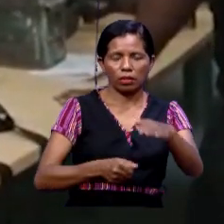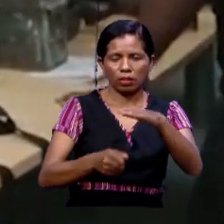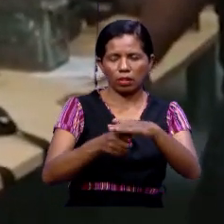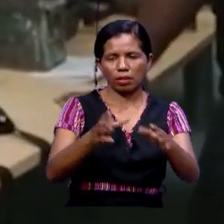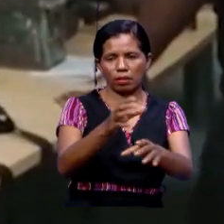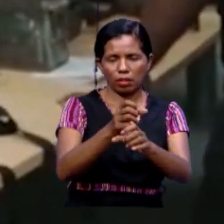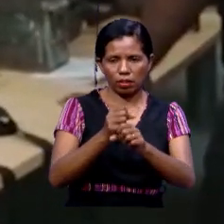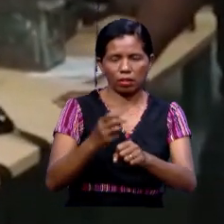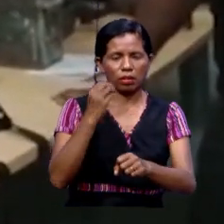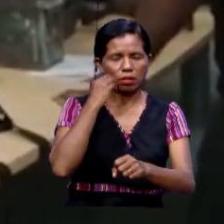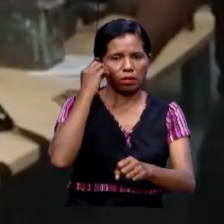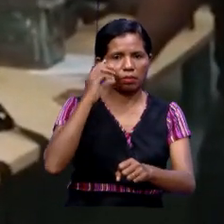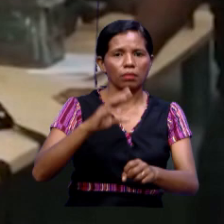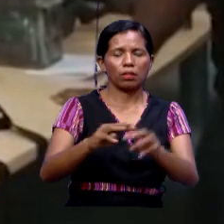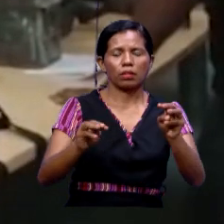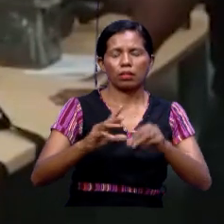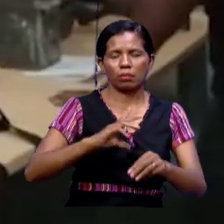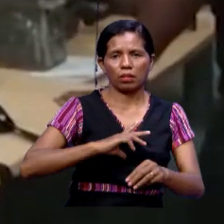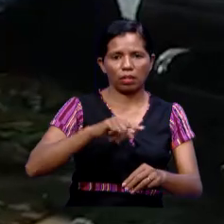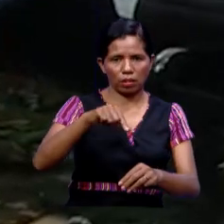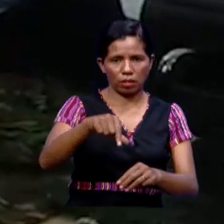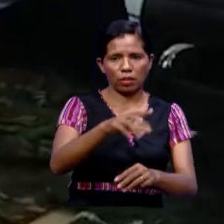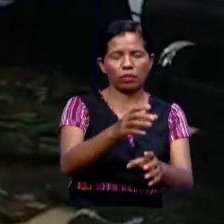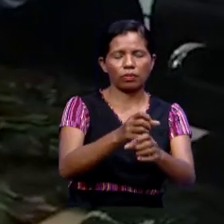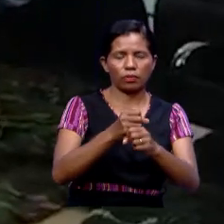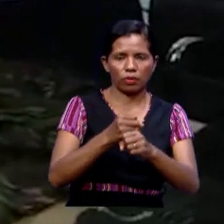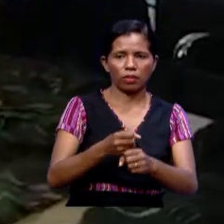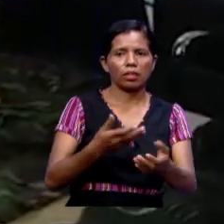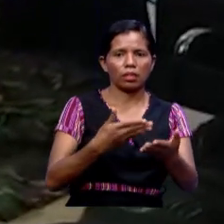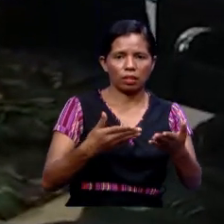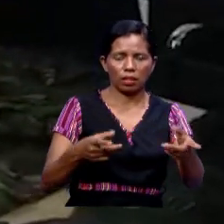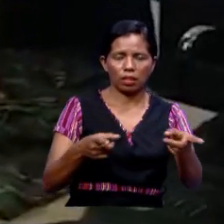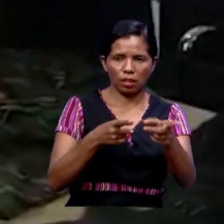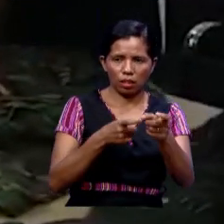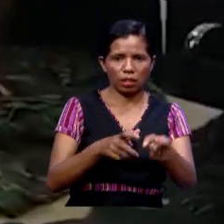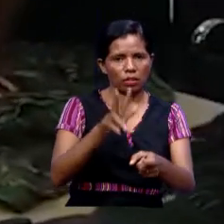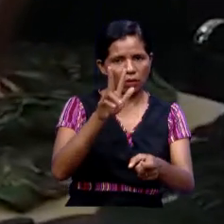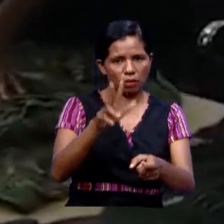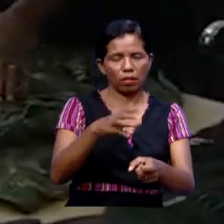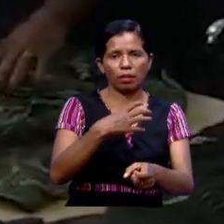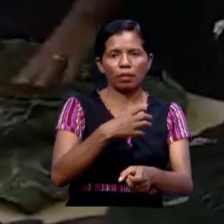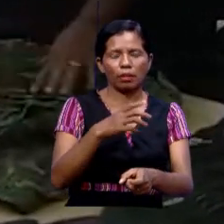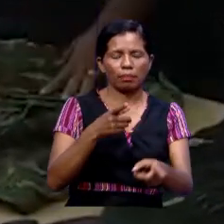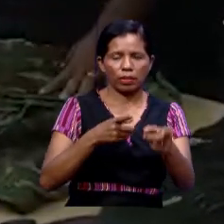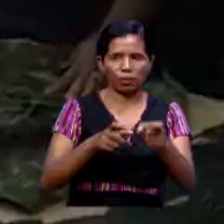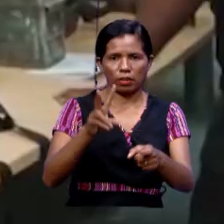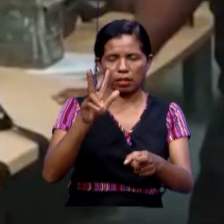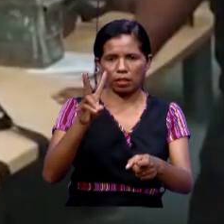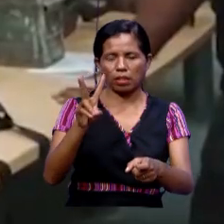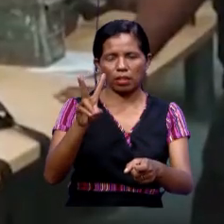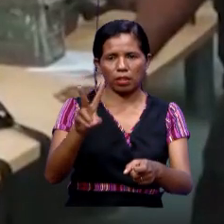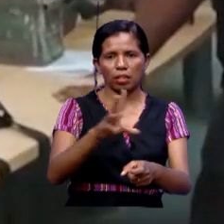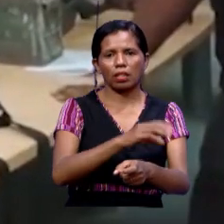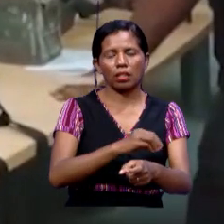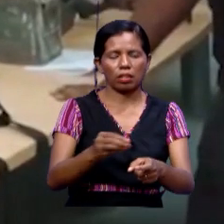residência, e a Areloes Município Liquisa, recolhe evidência nessa Kilat Lolontolo, pistola ida, Kilat Rama ida,